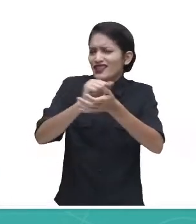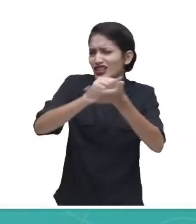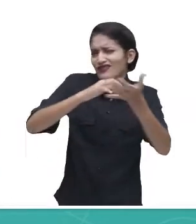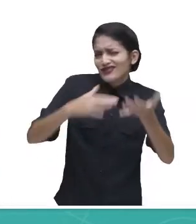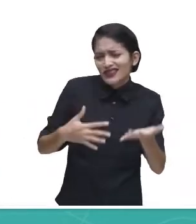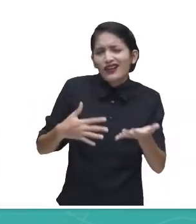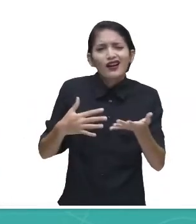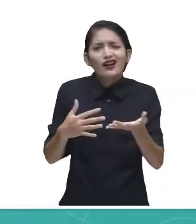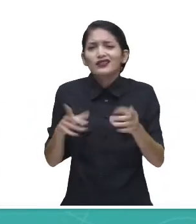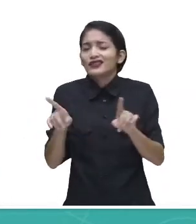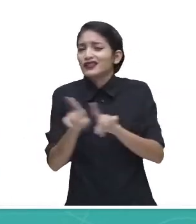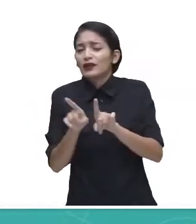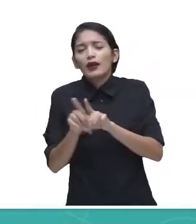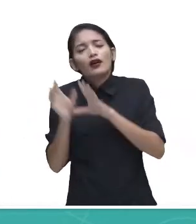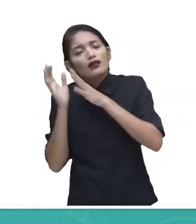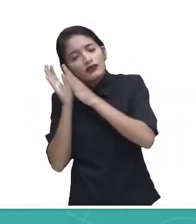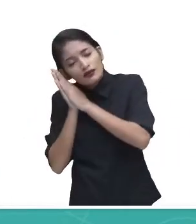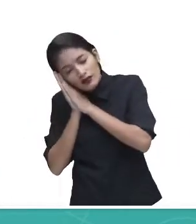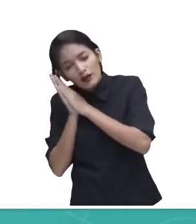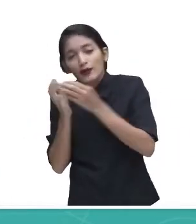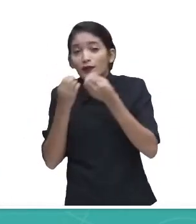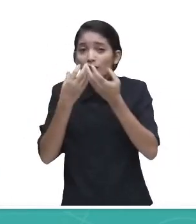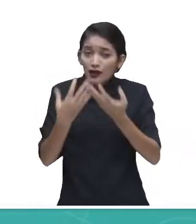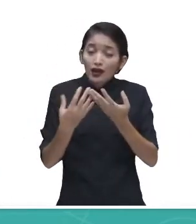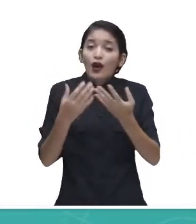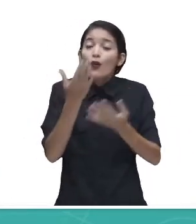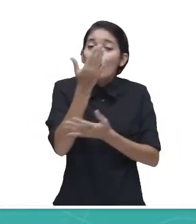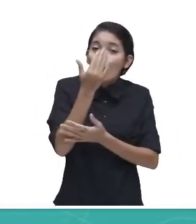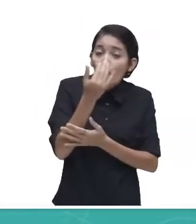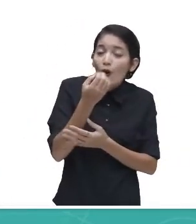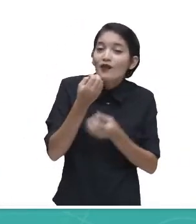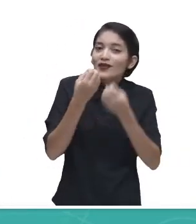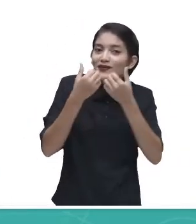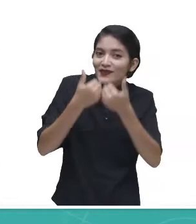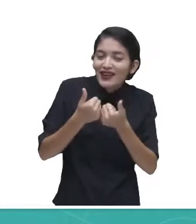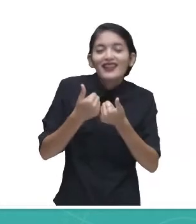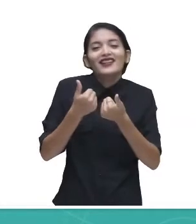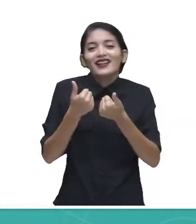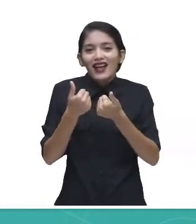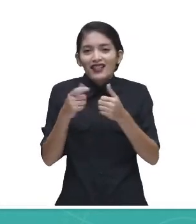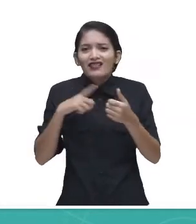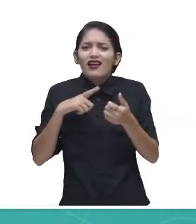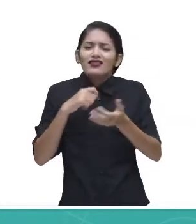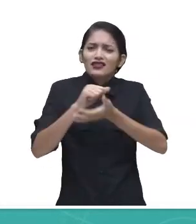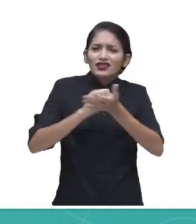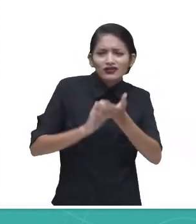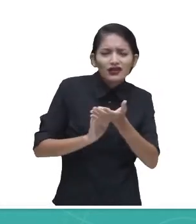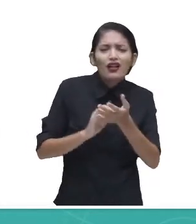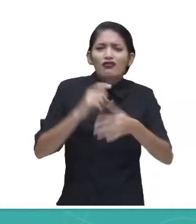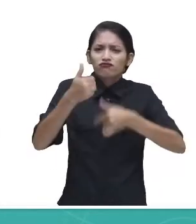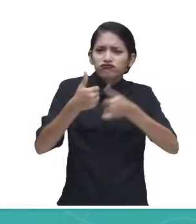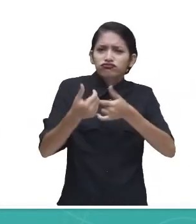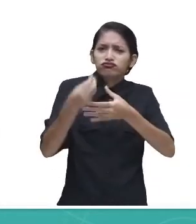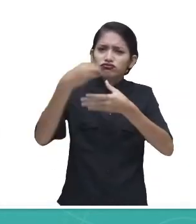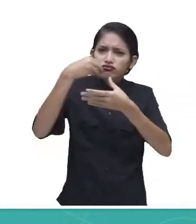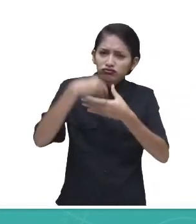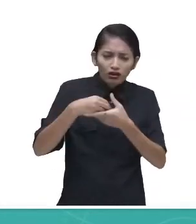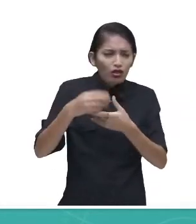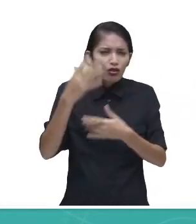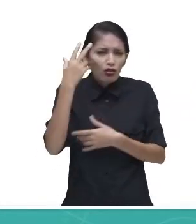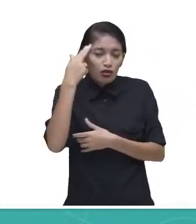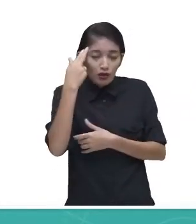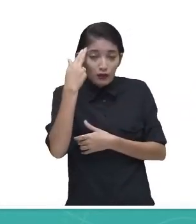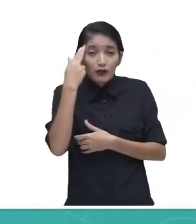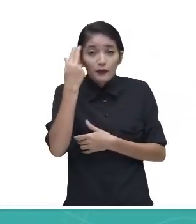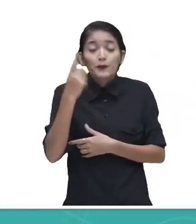atividades, você dorme bem, você come bem, você tem atividades excretoras funcionando normalmente,